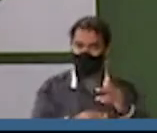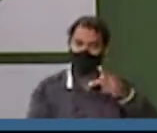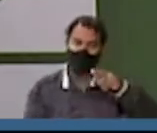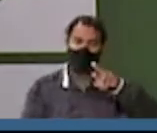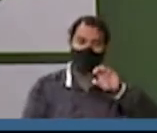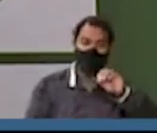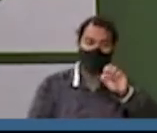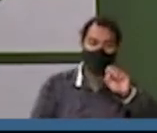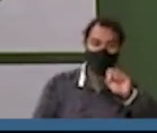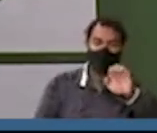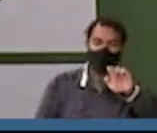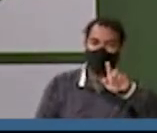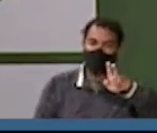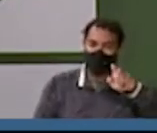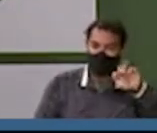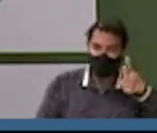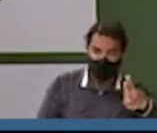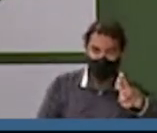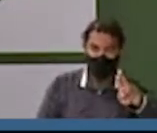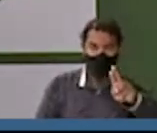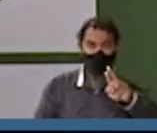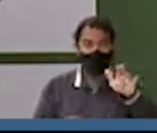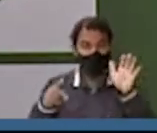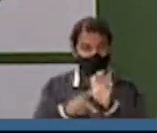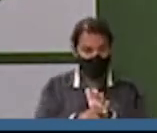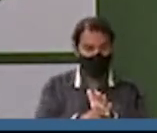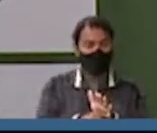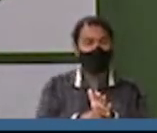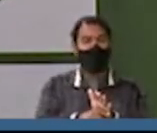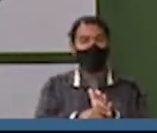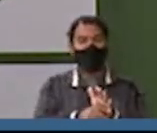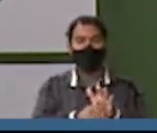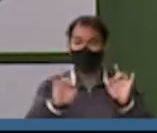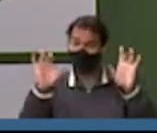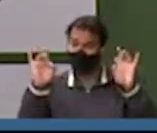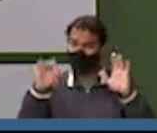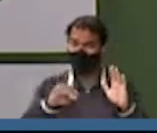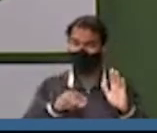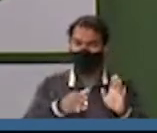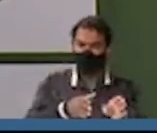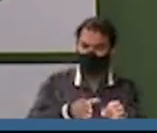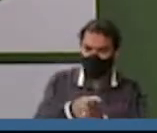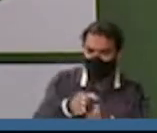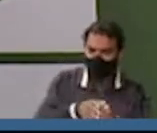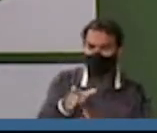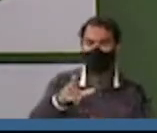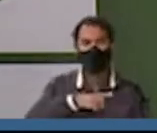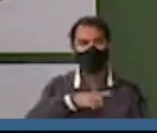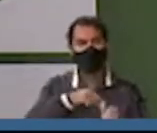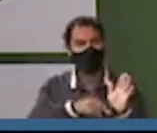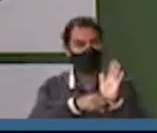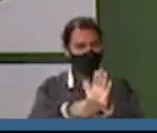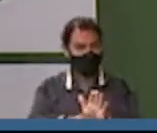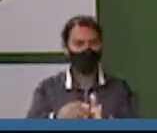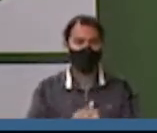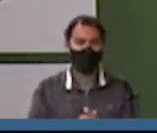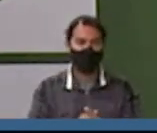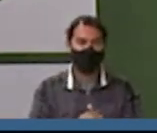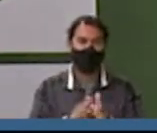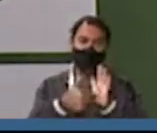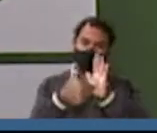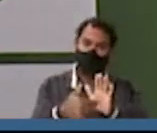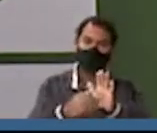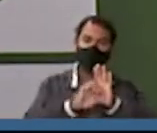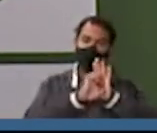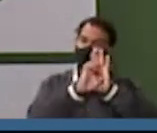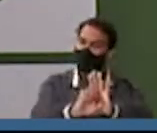prosseguir excepcional do embandeiramento, que tiveram a contribuição, e aqui eu cito um